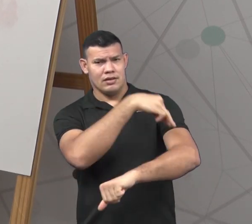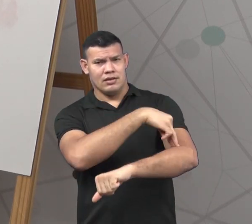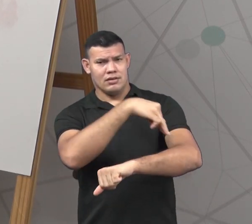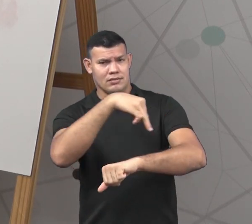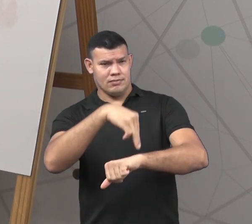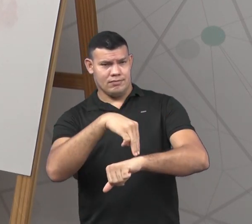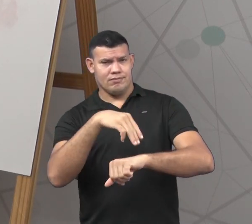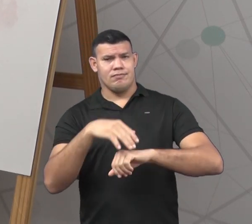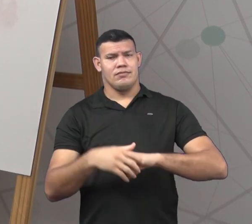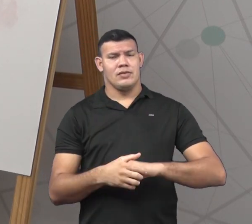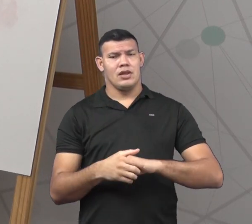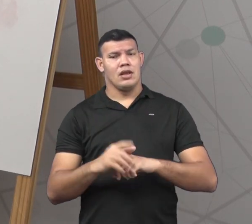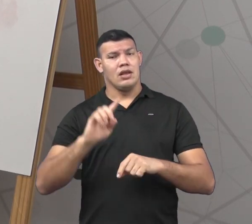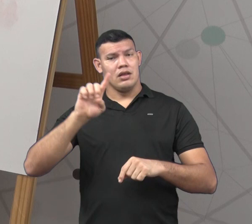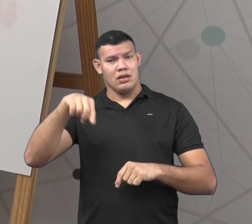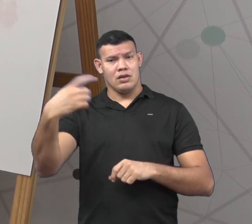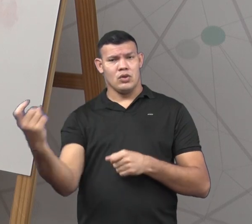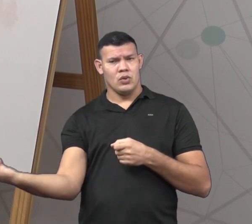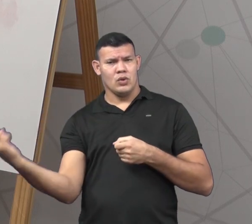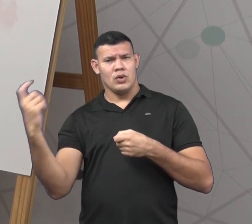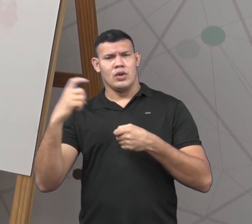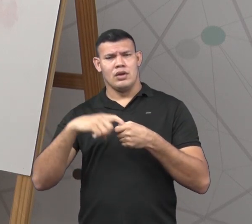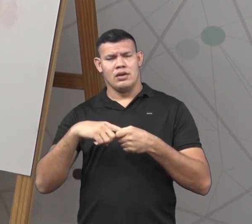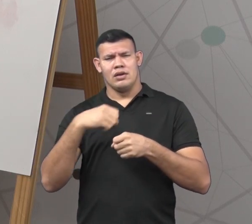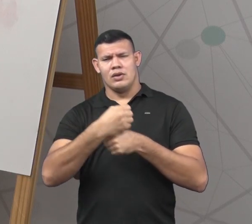Branco. Em